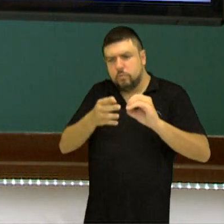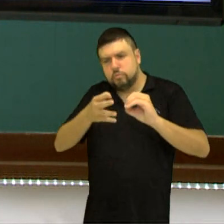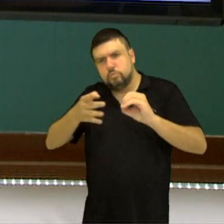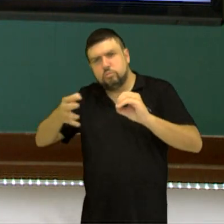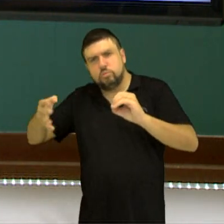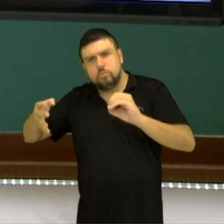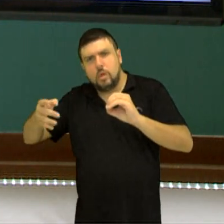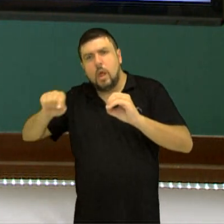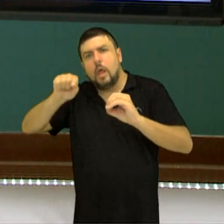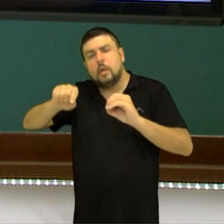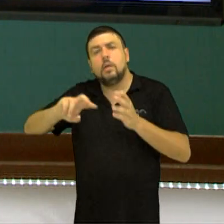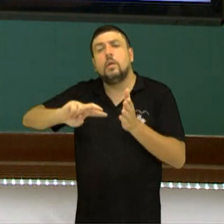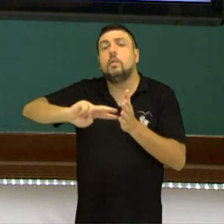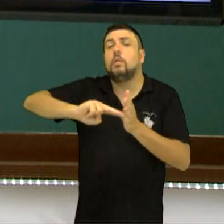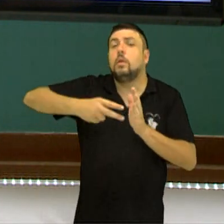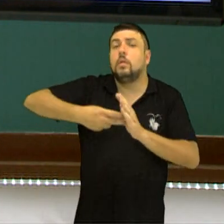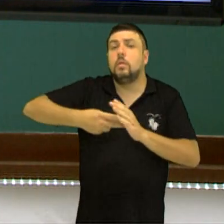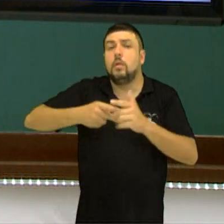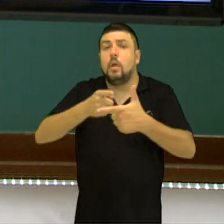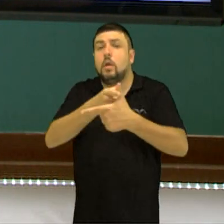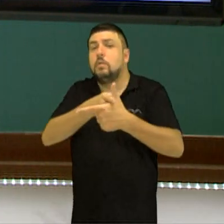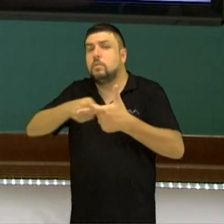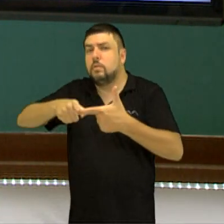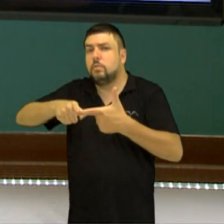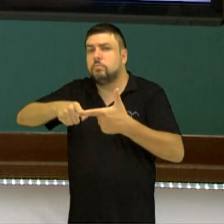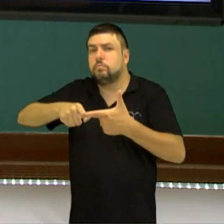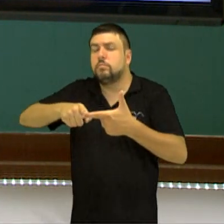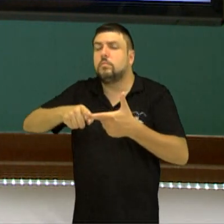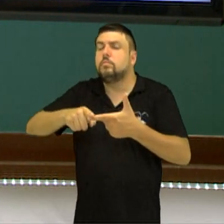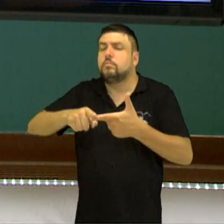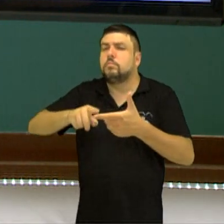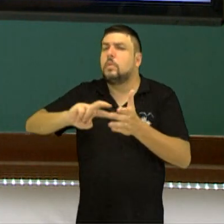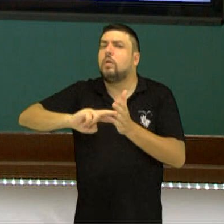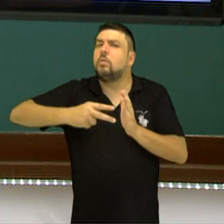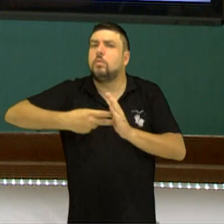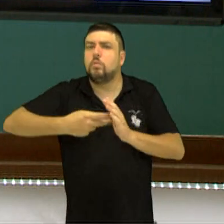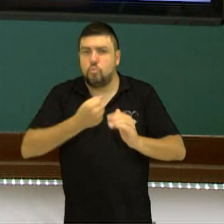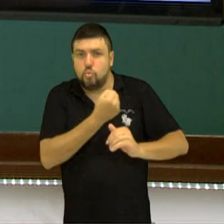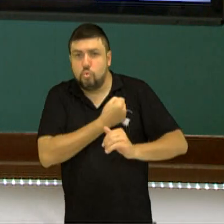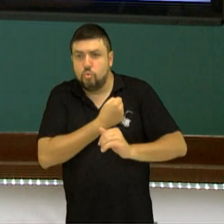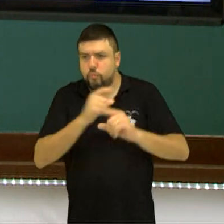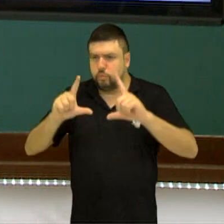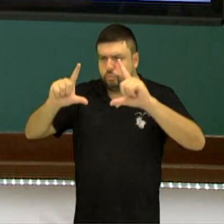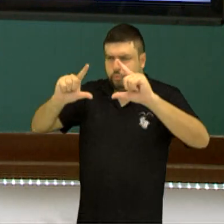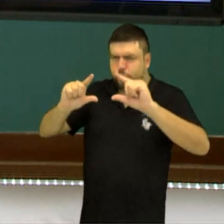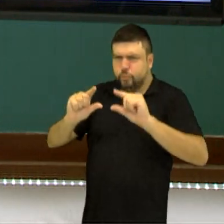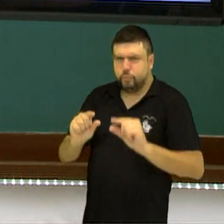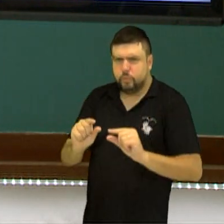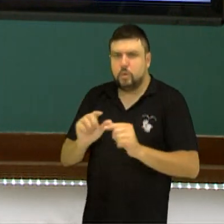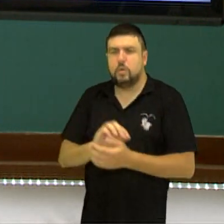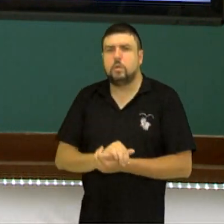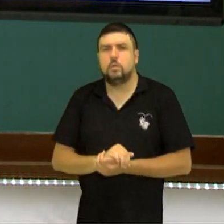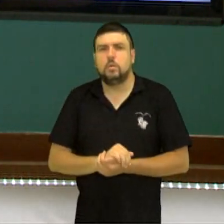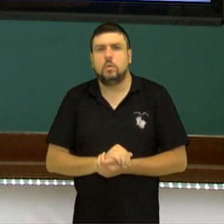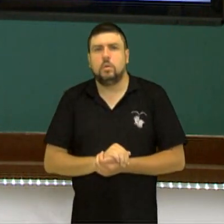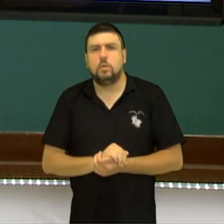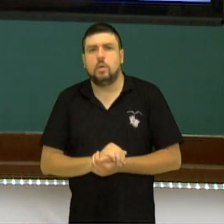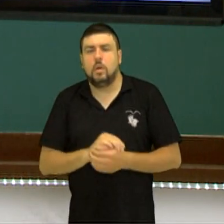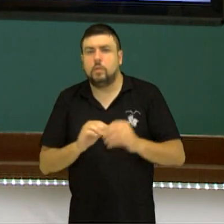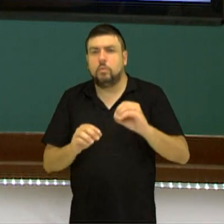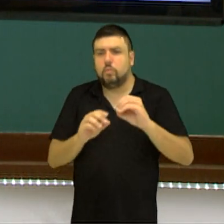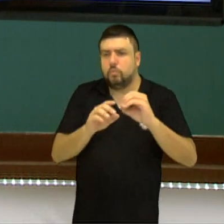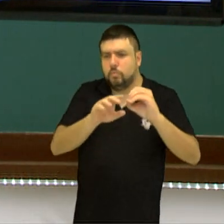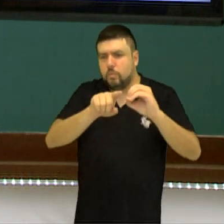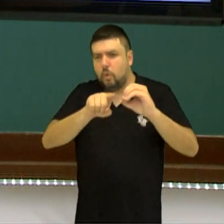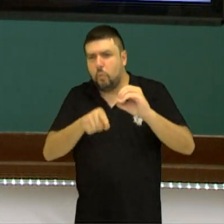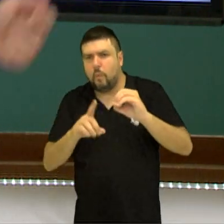unidade de milésimo, né? Aqui 1 milhão de vezes menor, que é o milionésimo, ok? Então as classes inferiores